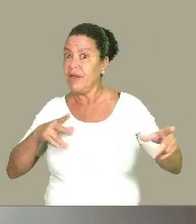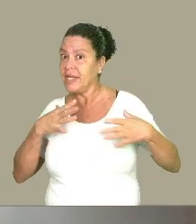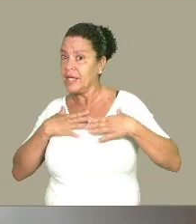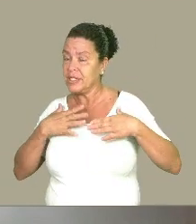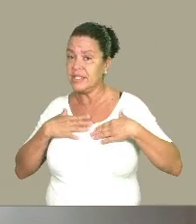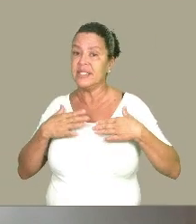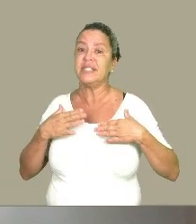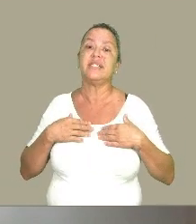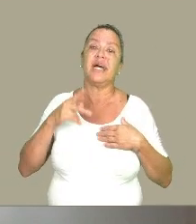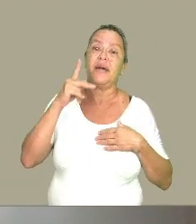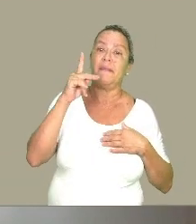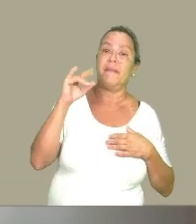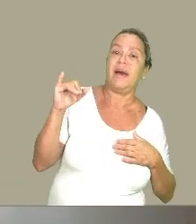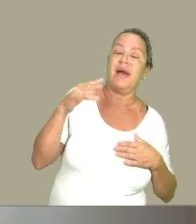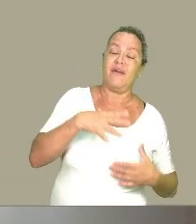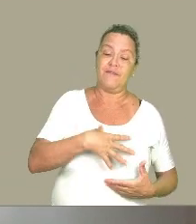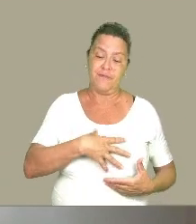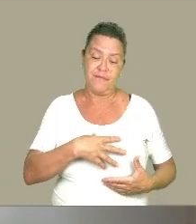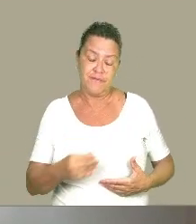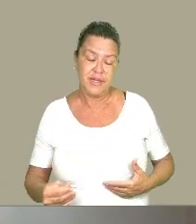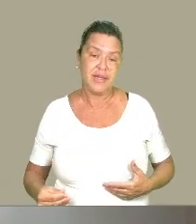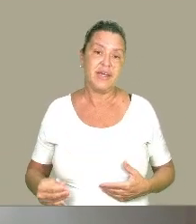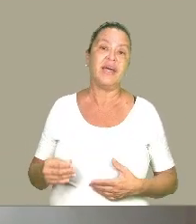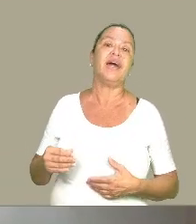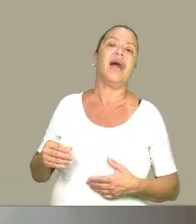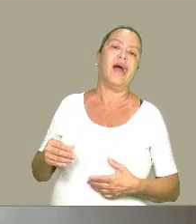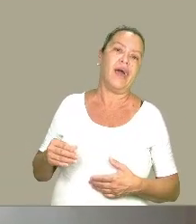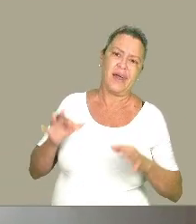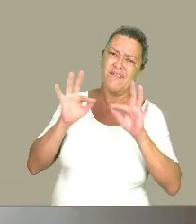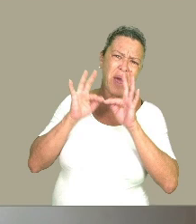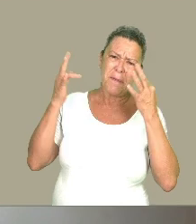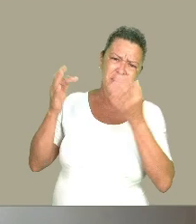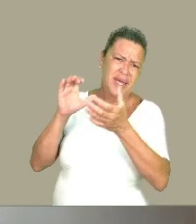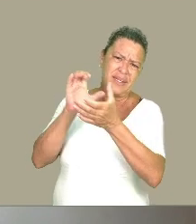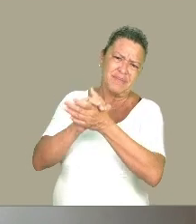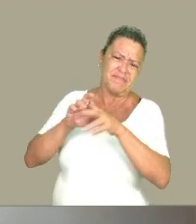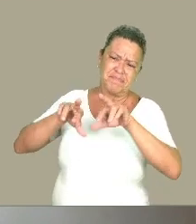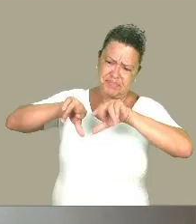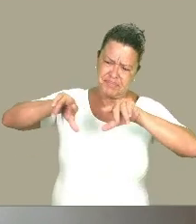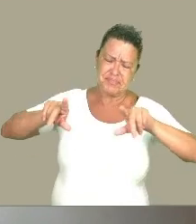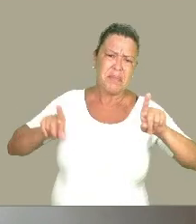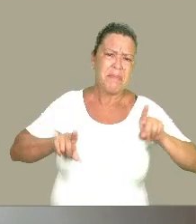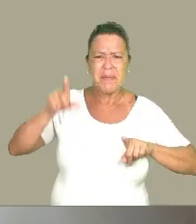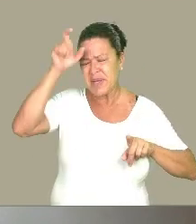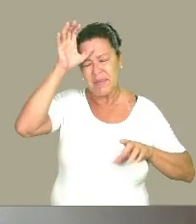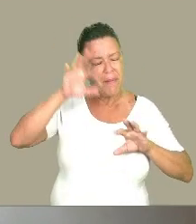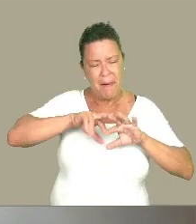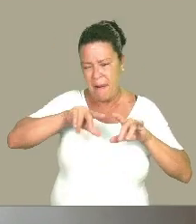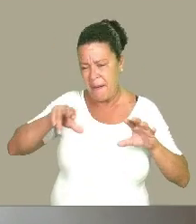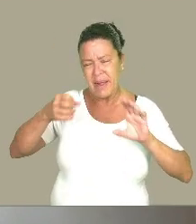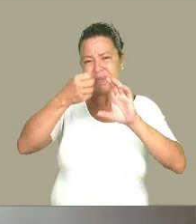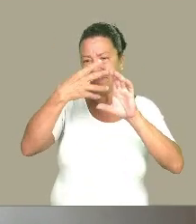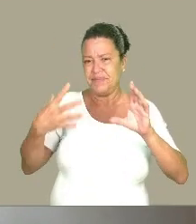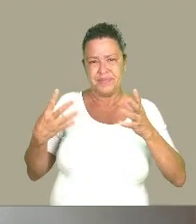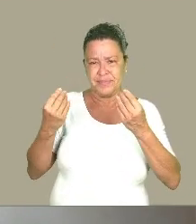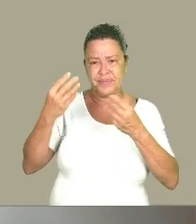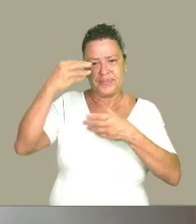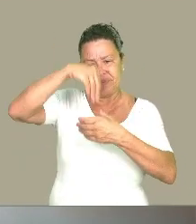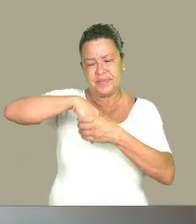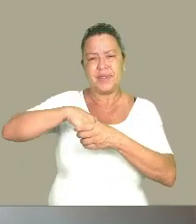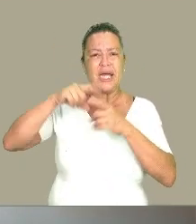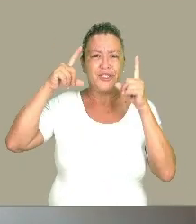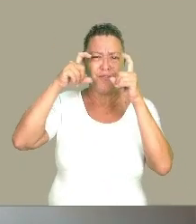entorno, como pais, como filhos, como parentes, como esposa, com todas as suas características, as suas dificuldades, os